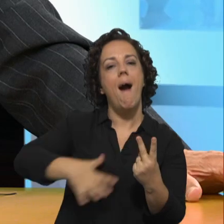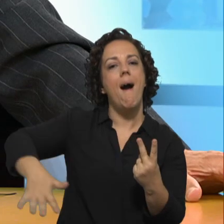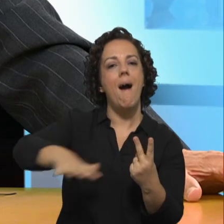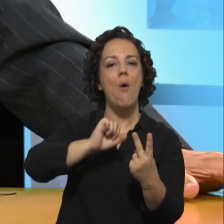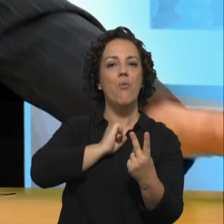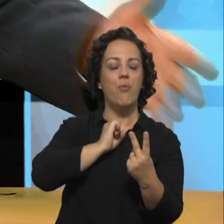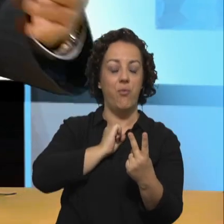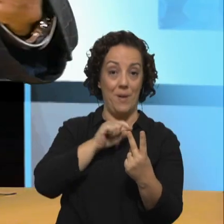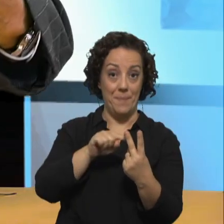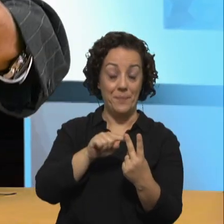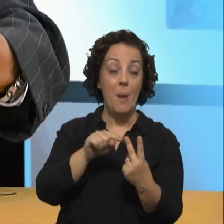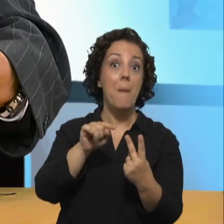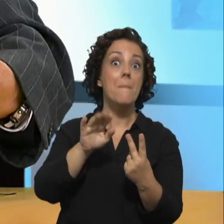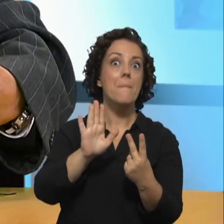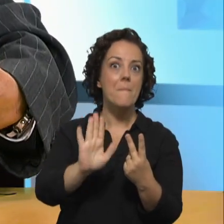intenso quando,